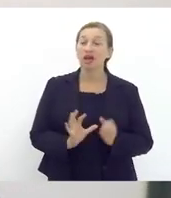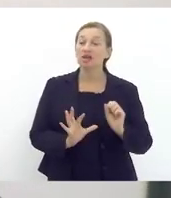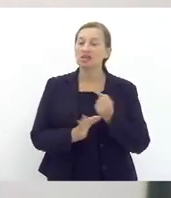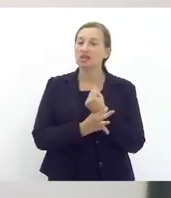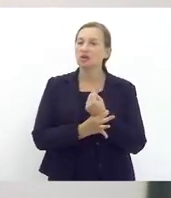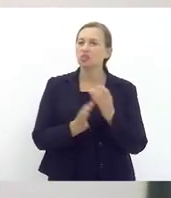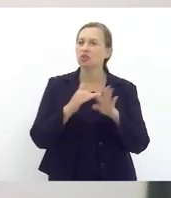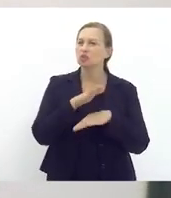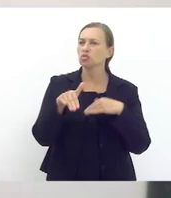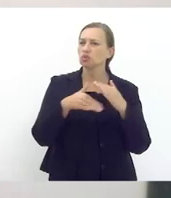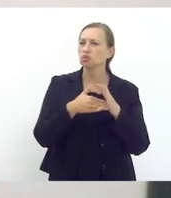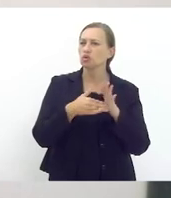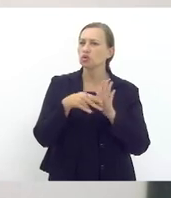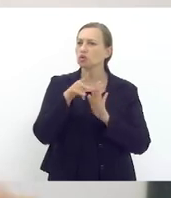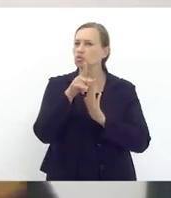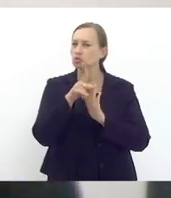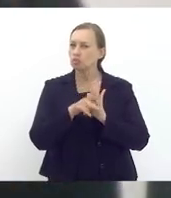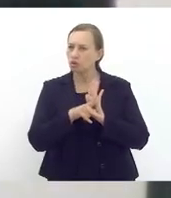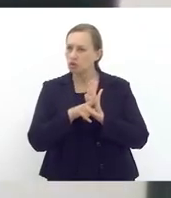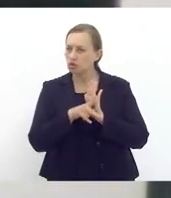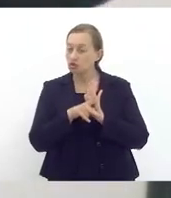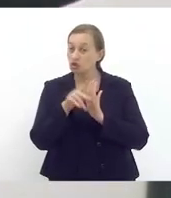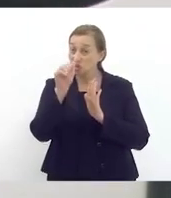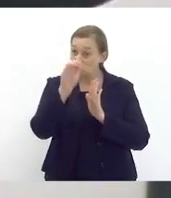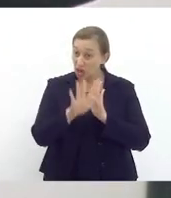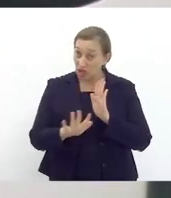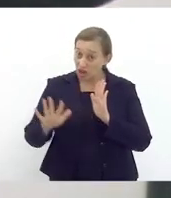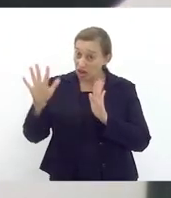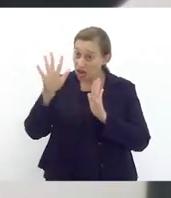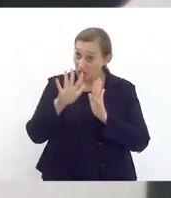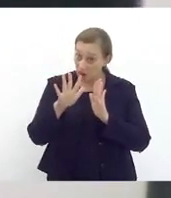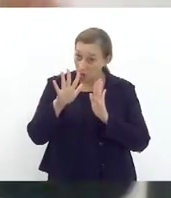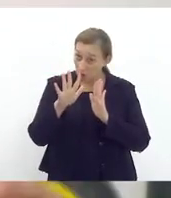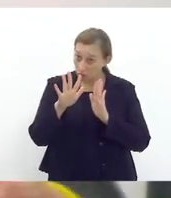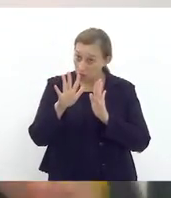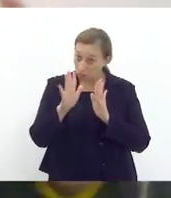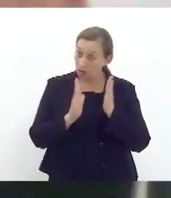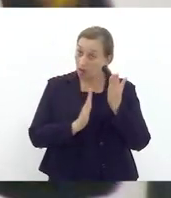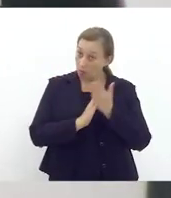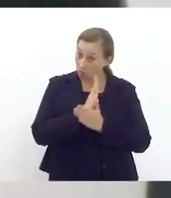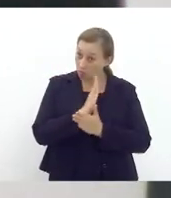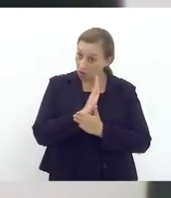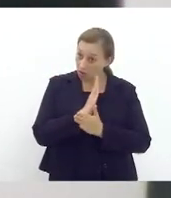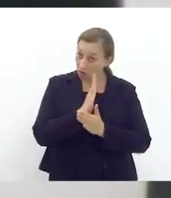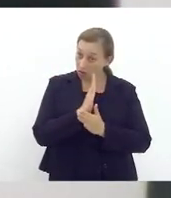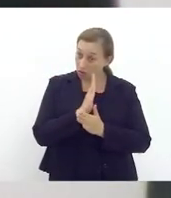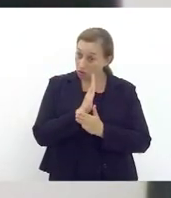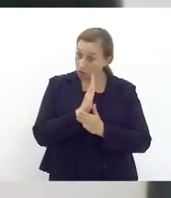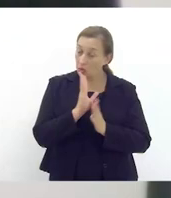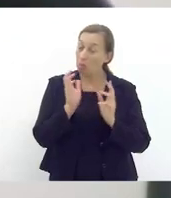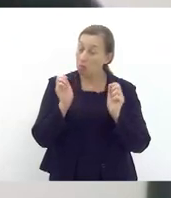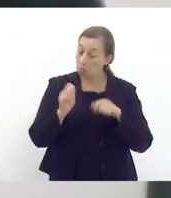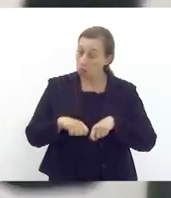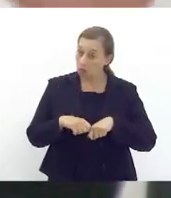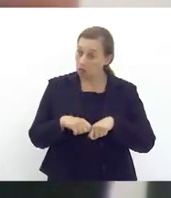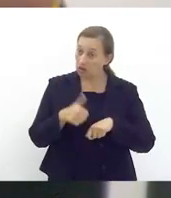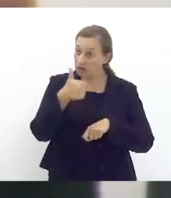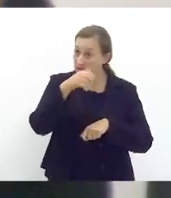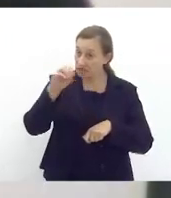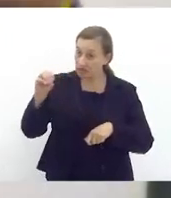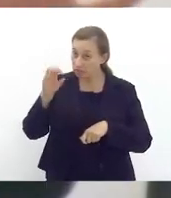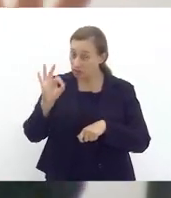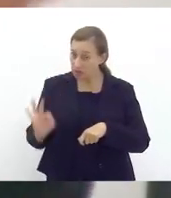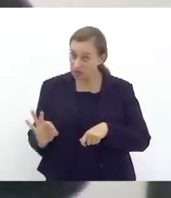que todos os projetos de modo geral nos que vão ser aprovados do que tem de possibilidade 100%